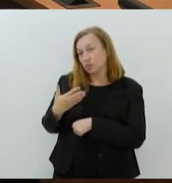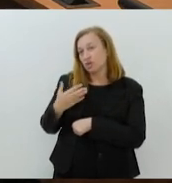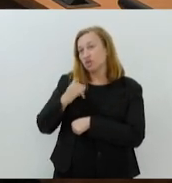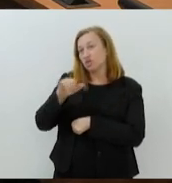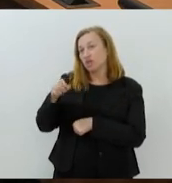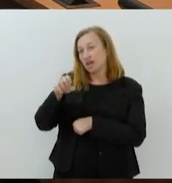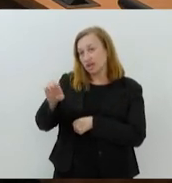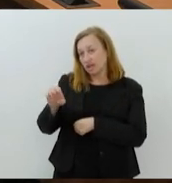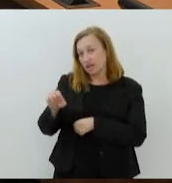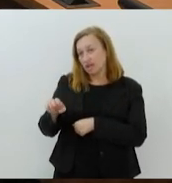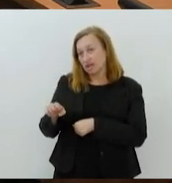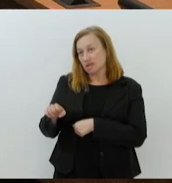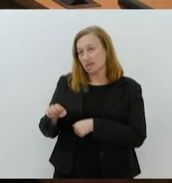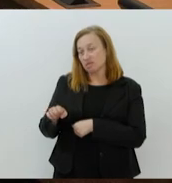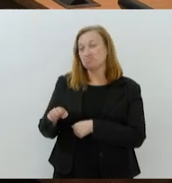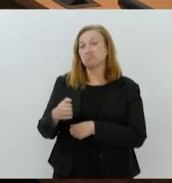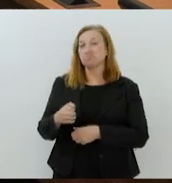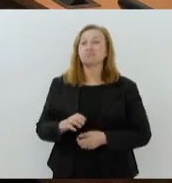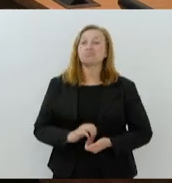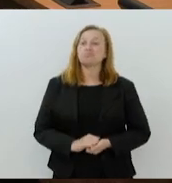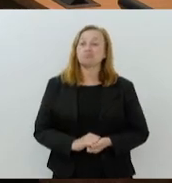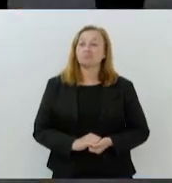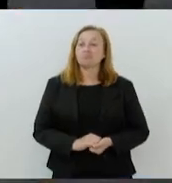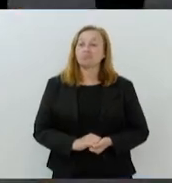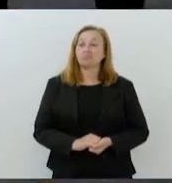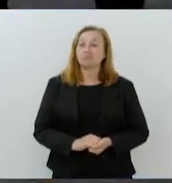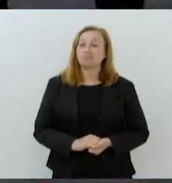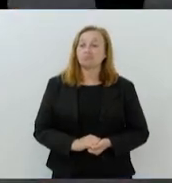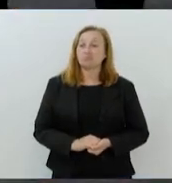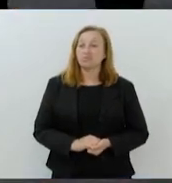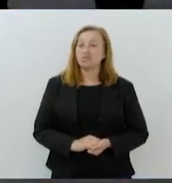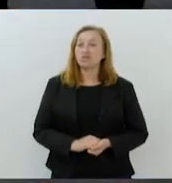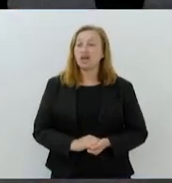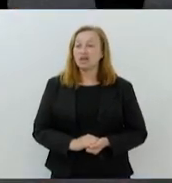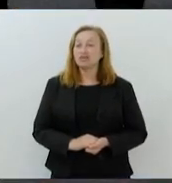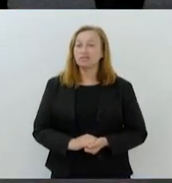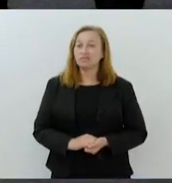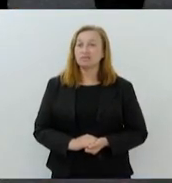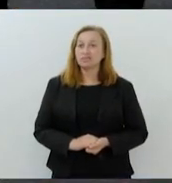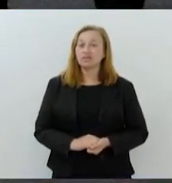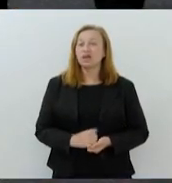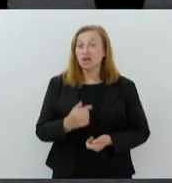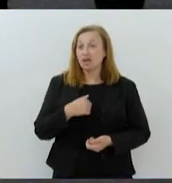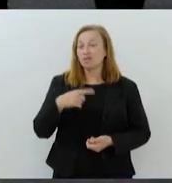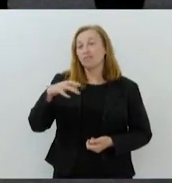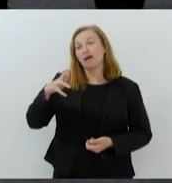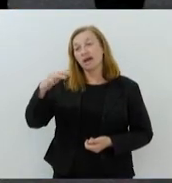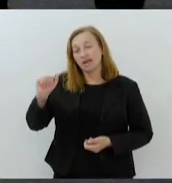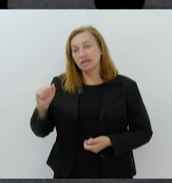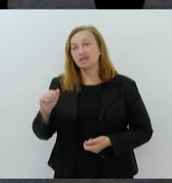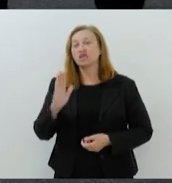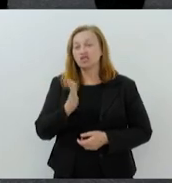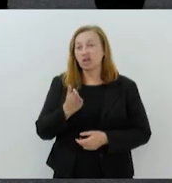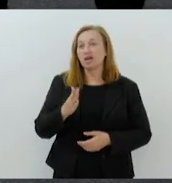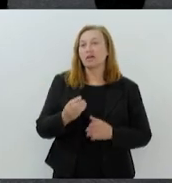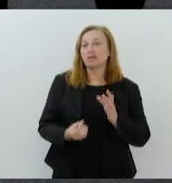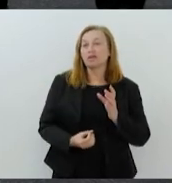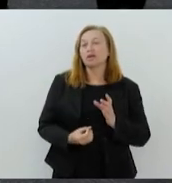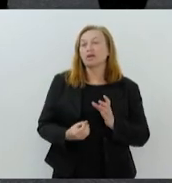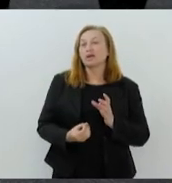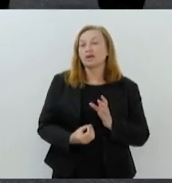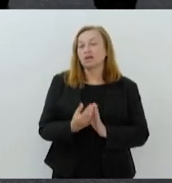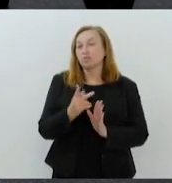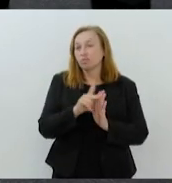Jari, ecossocialista. Mas então, eu e a Marina já fizemos projetos para